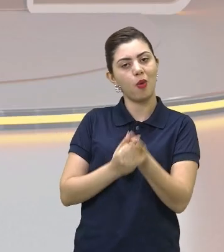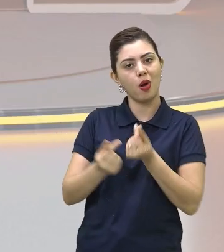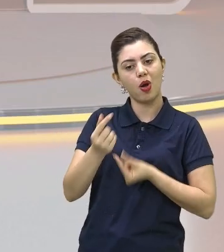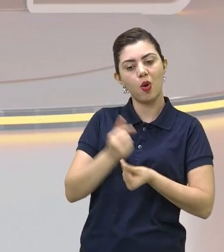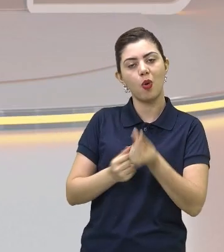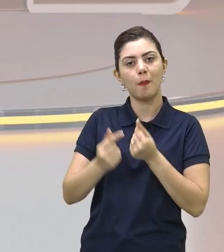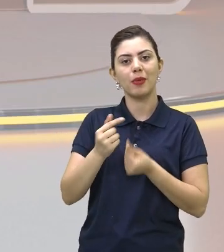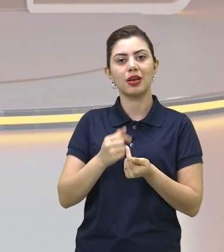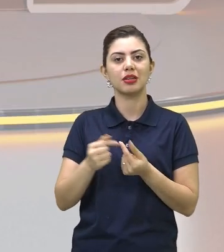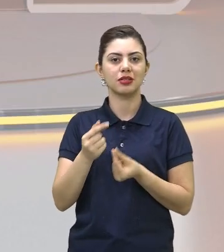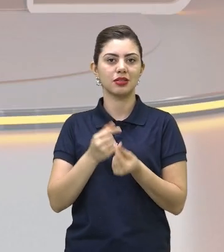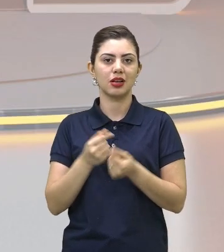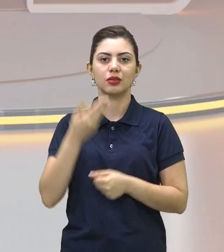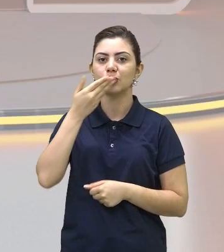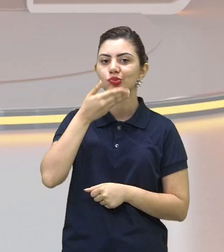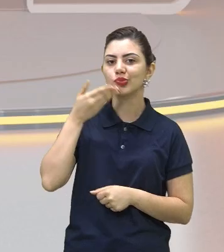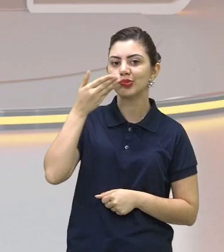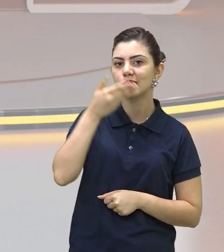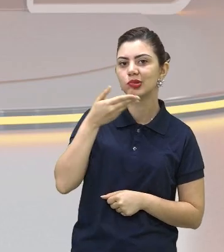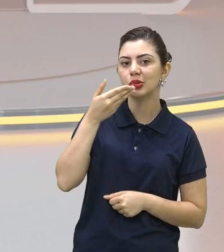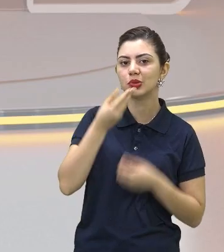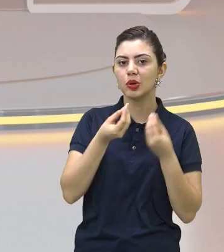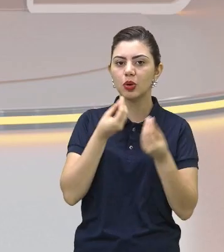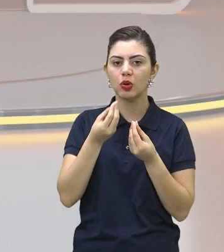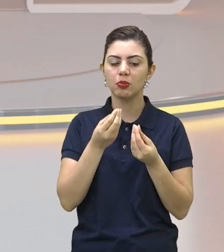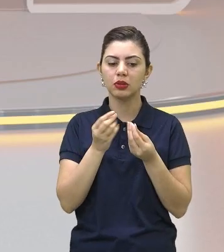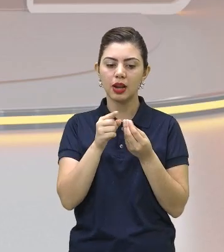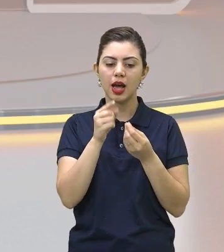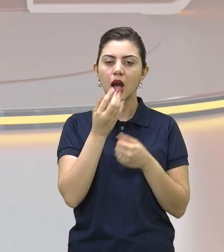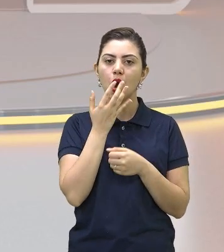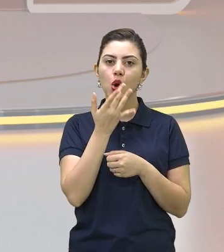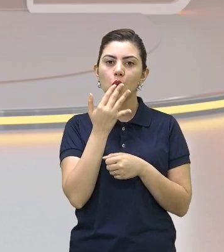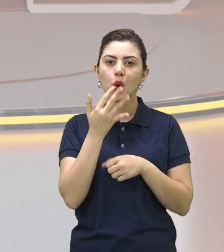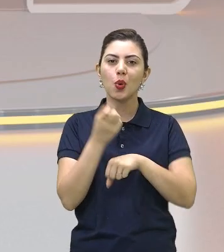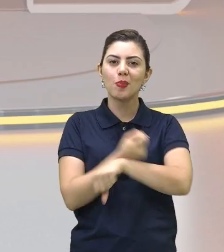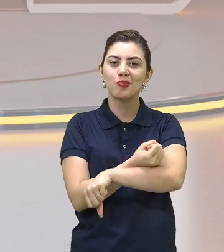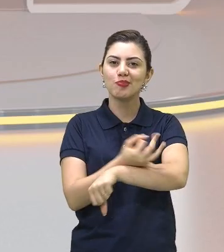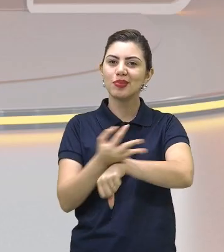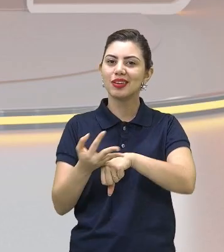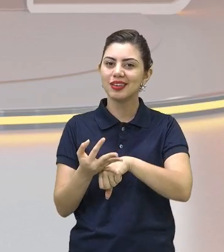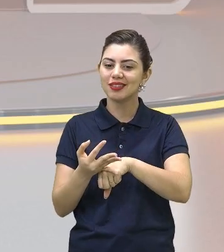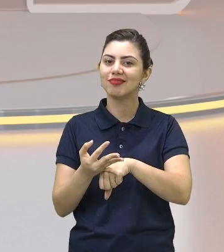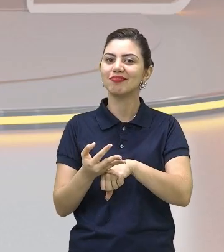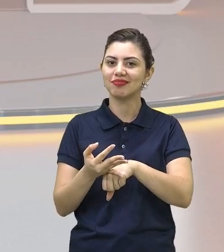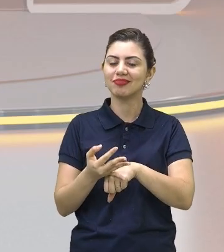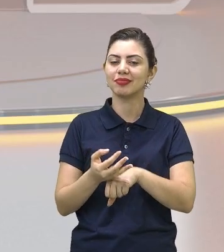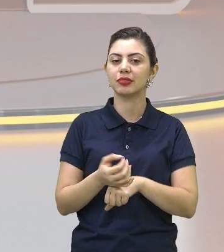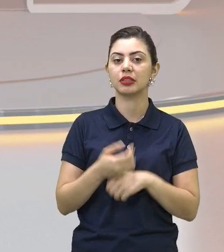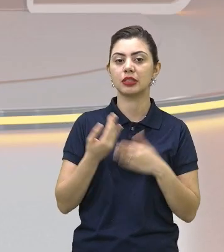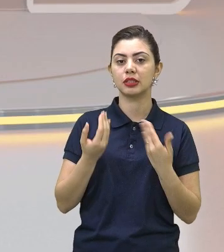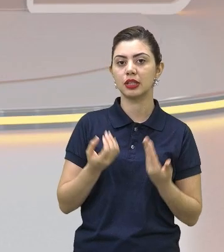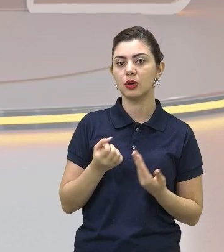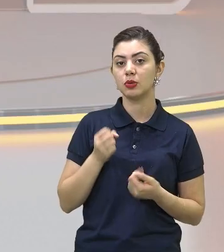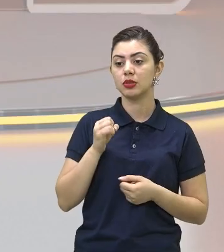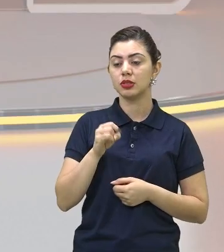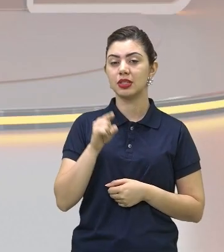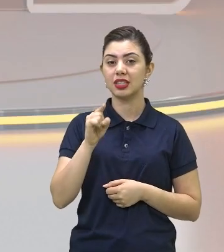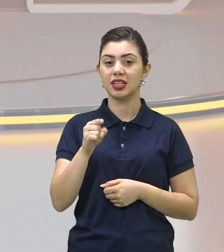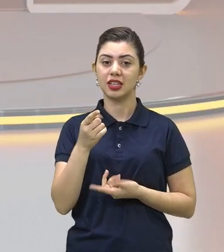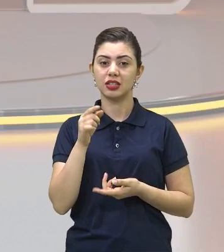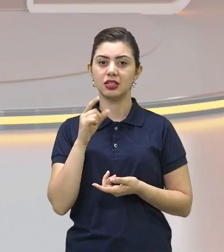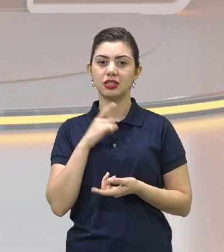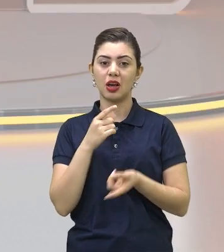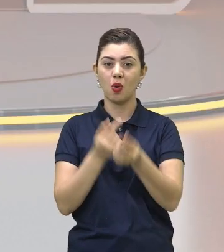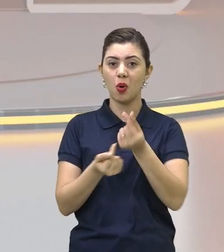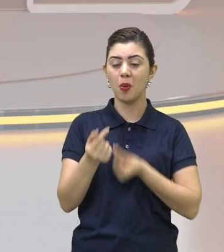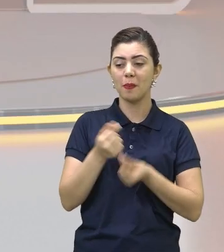do açúcar, fazendo o açúcar ficar branquinho nesse período. Se eles são retirados desse comércio, agora a gente